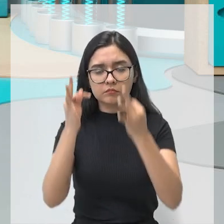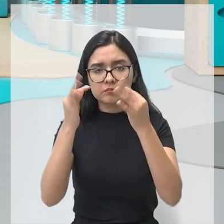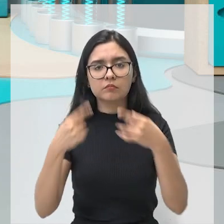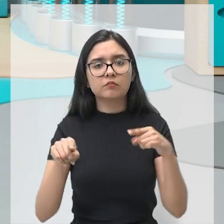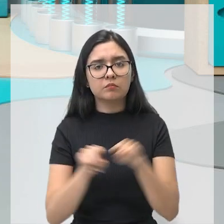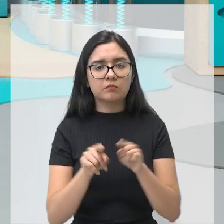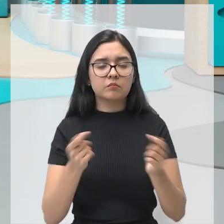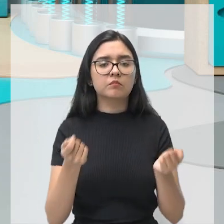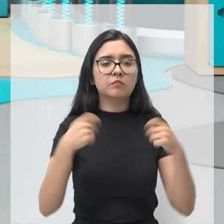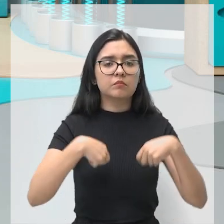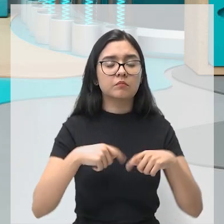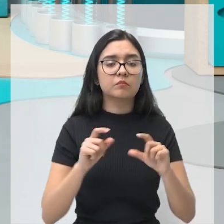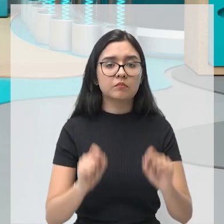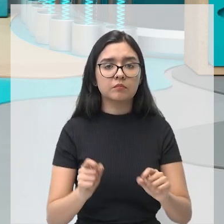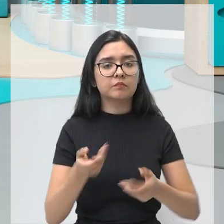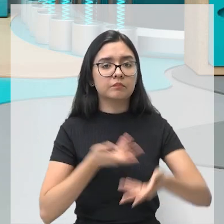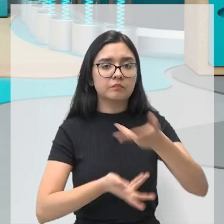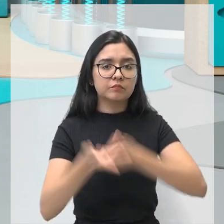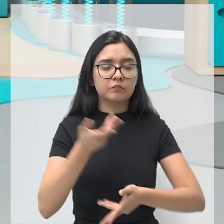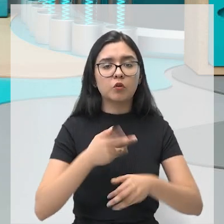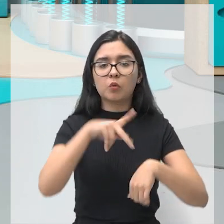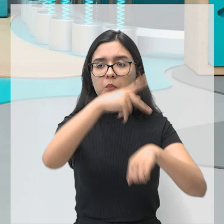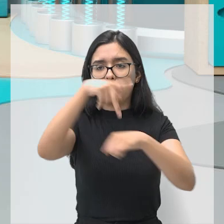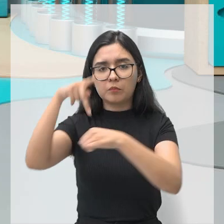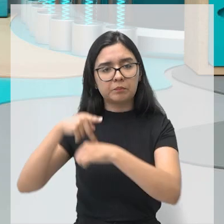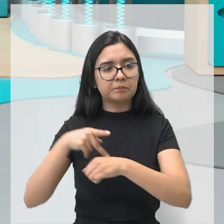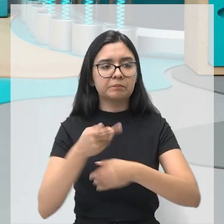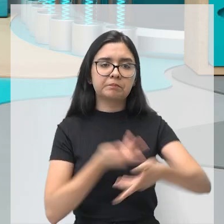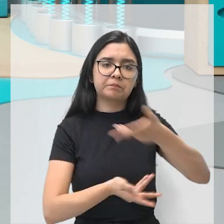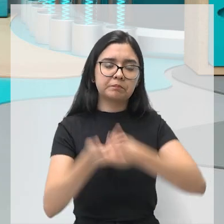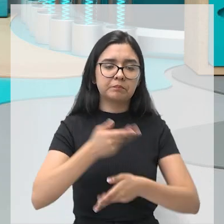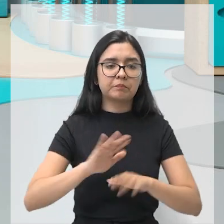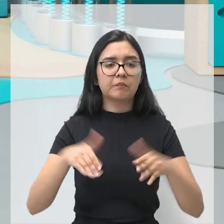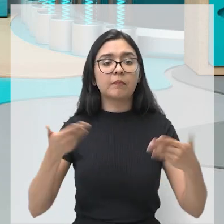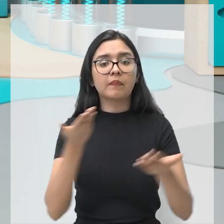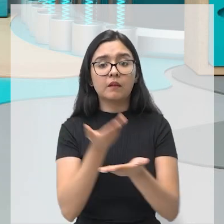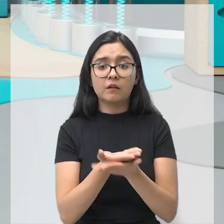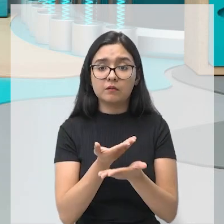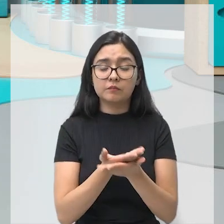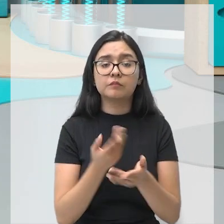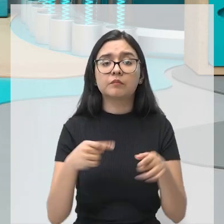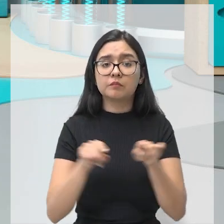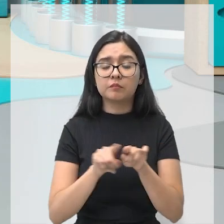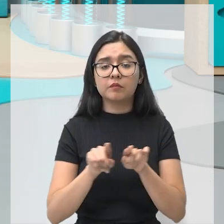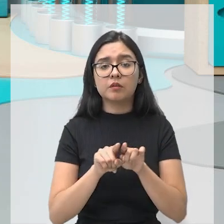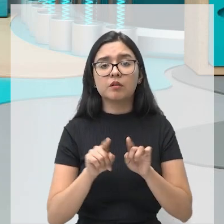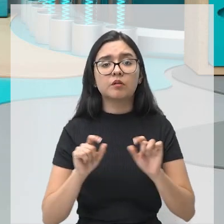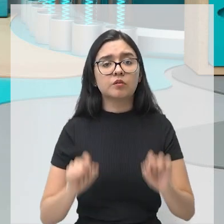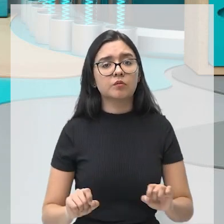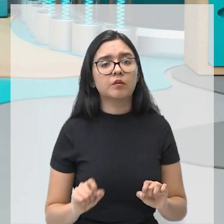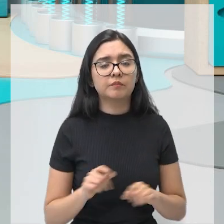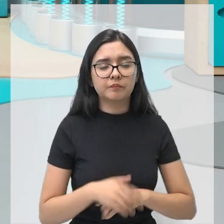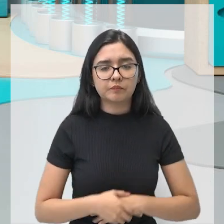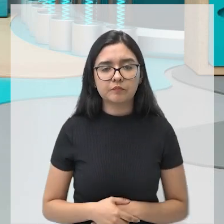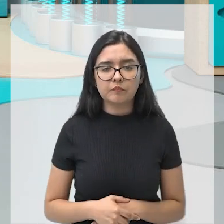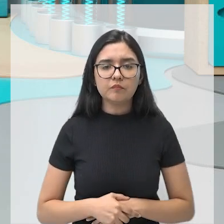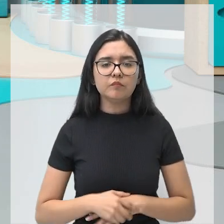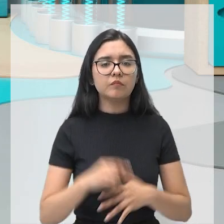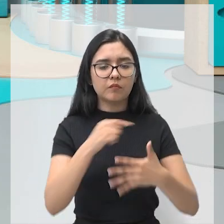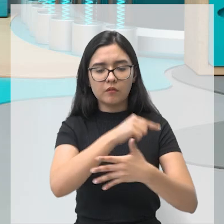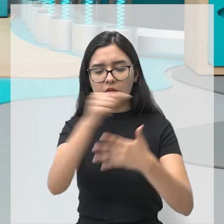a interação entre jogadores em todo o mundo. Nas nossas aulas, nós tivemos a oportunidade também de conhecer